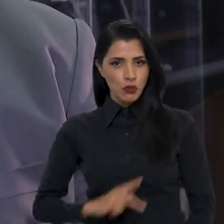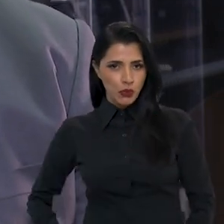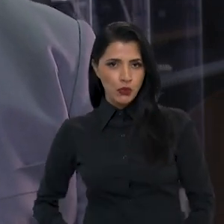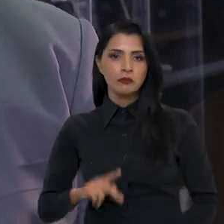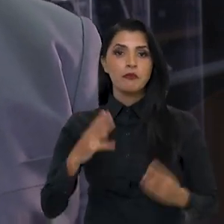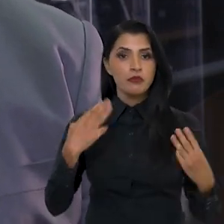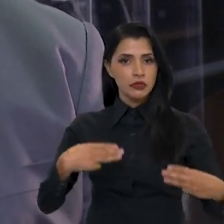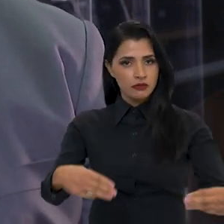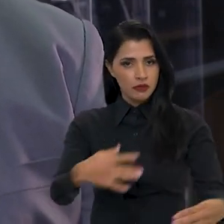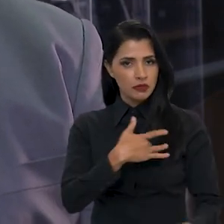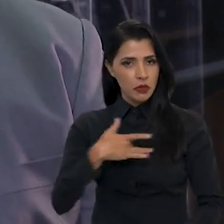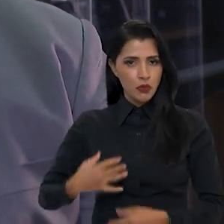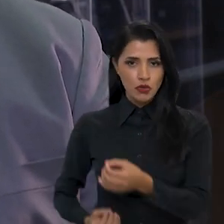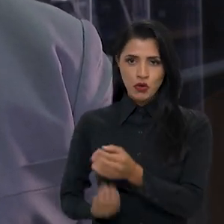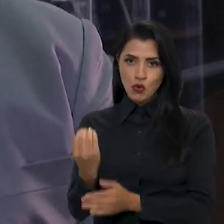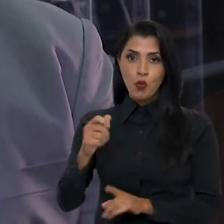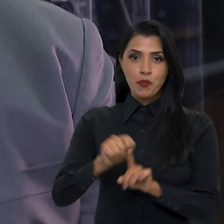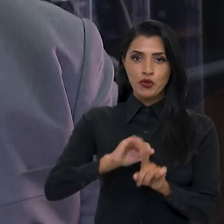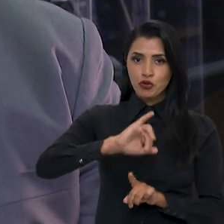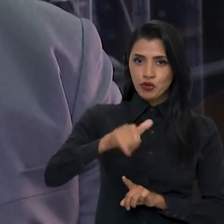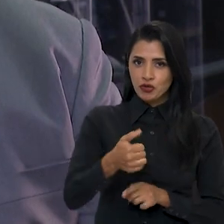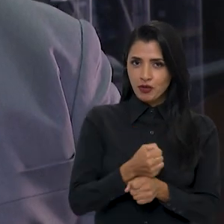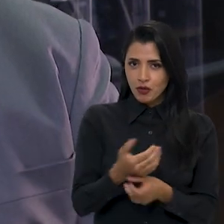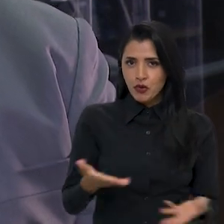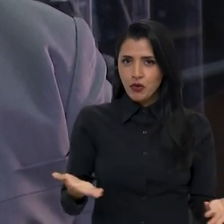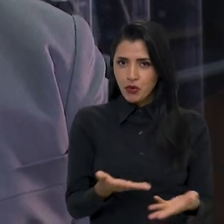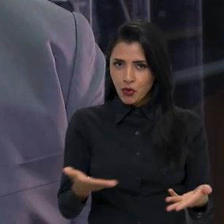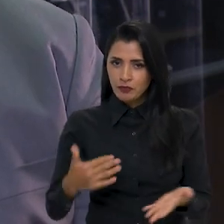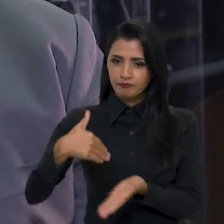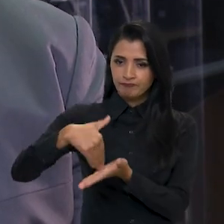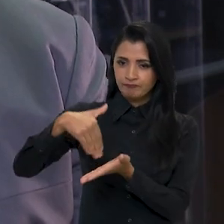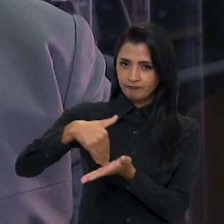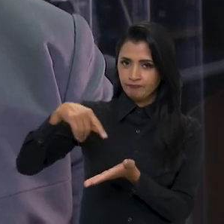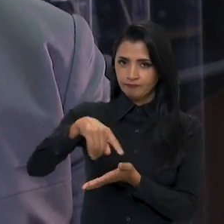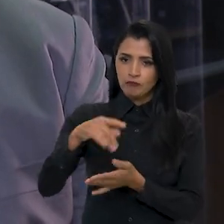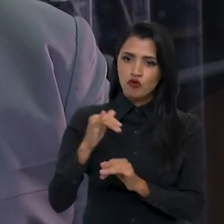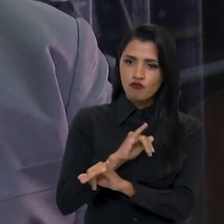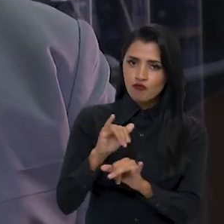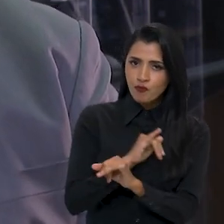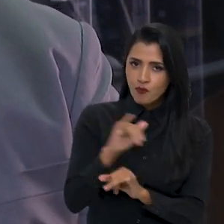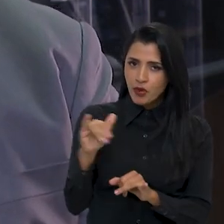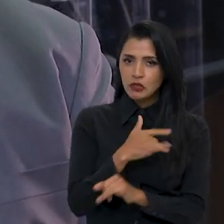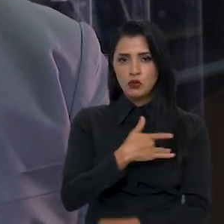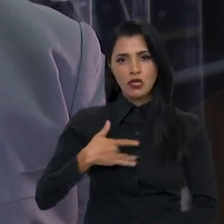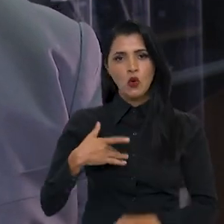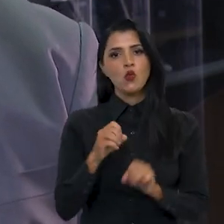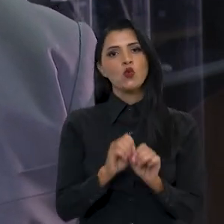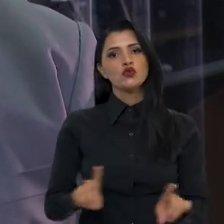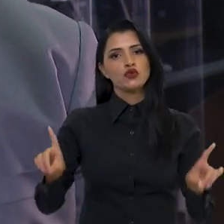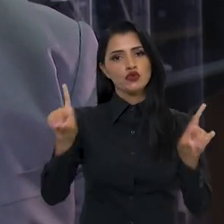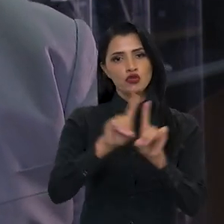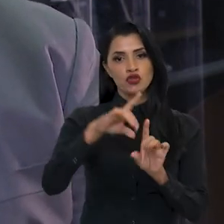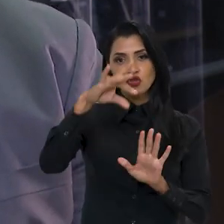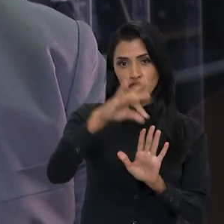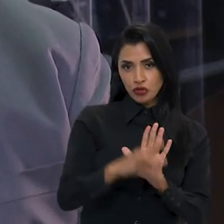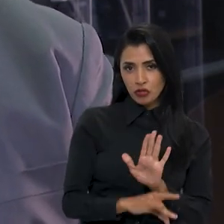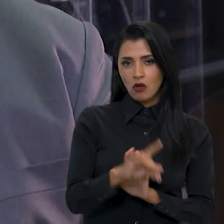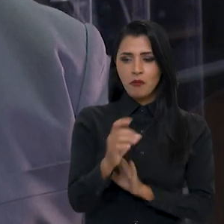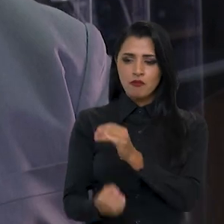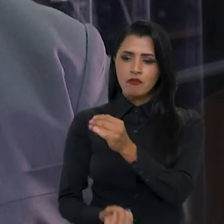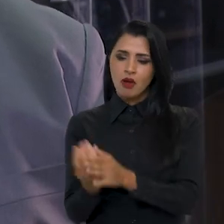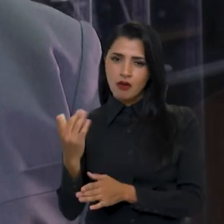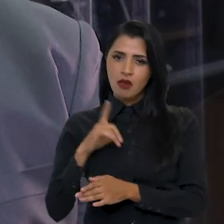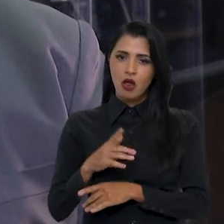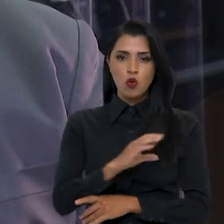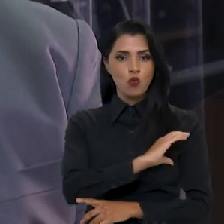saúde pública, o Ministério da Saúde criou em janeiro deste ano a Secretaria de Informação e Saúde Digital, exatamente